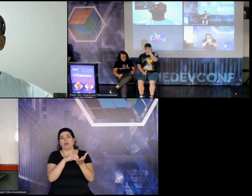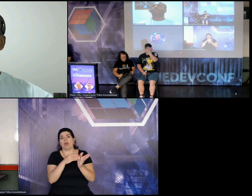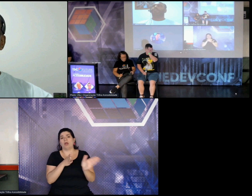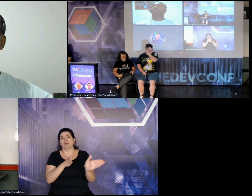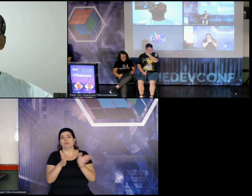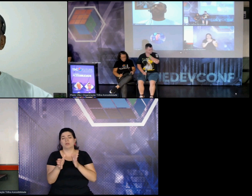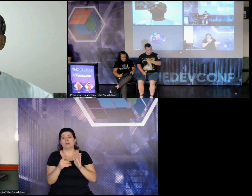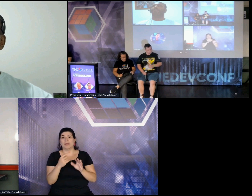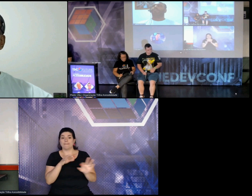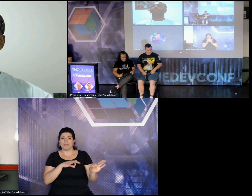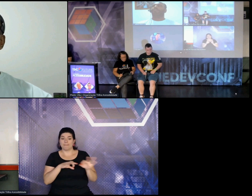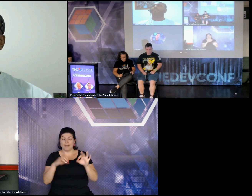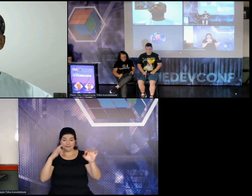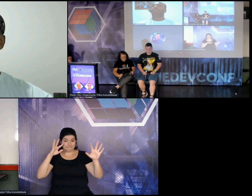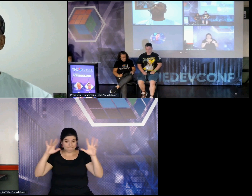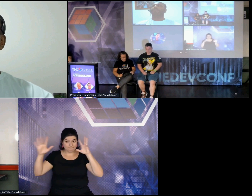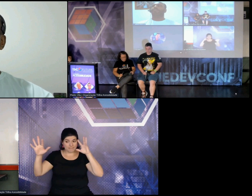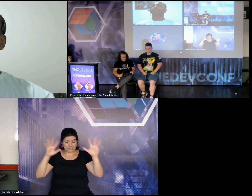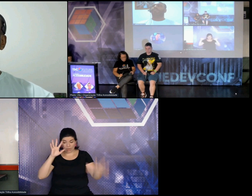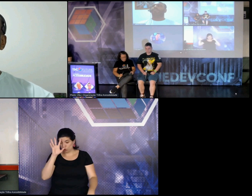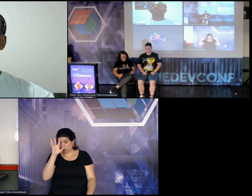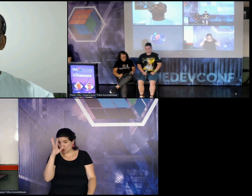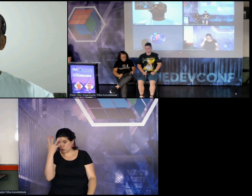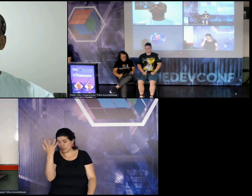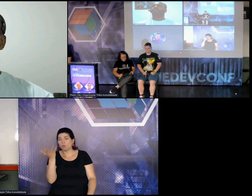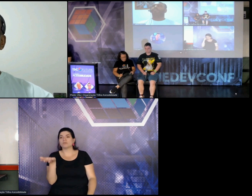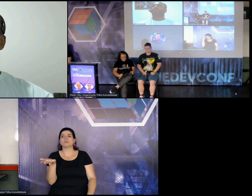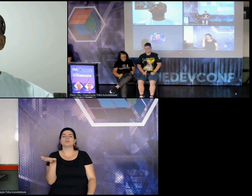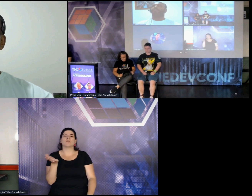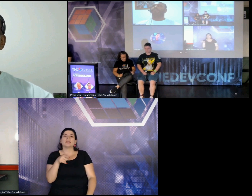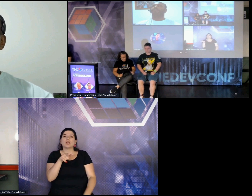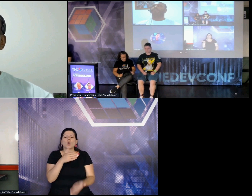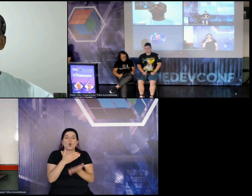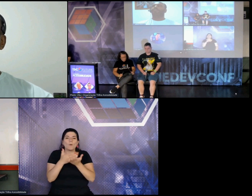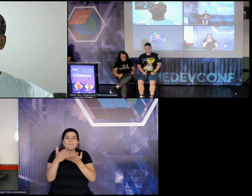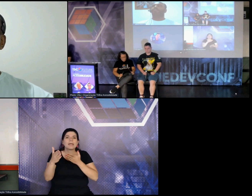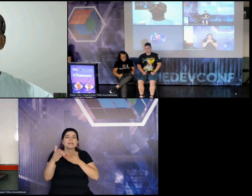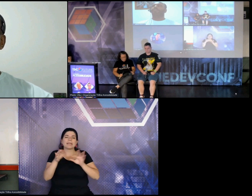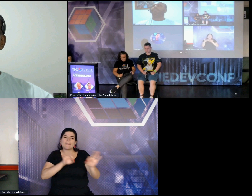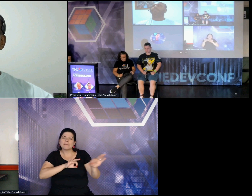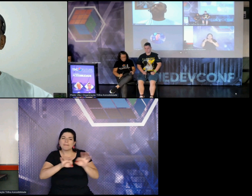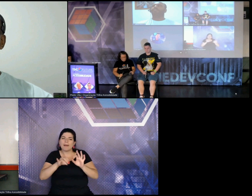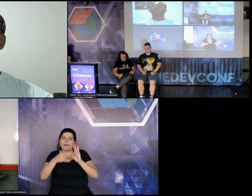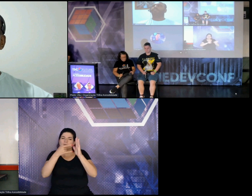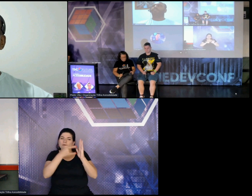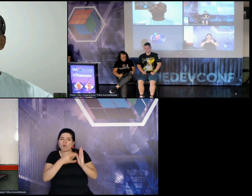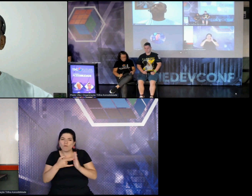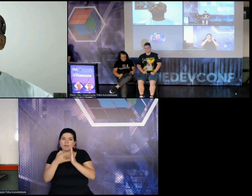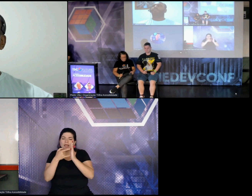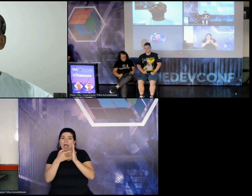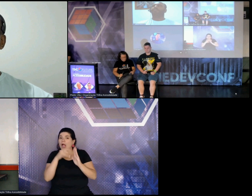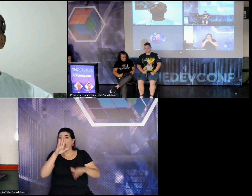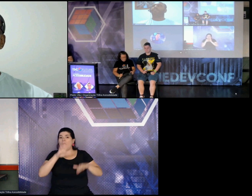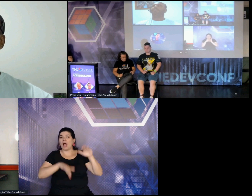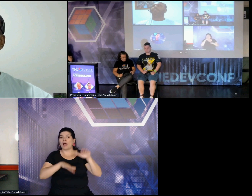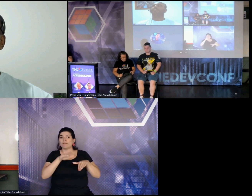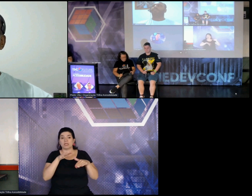aplicação, quando você pensa numa solução, quando você começa a desenvolver, às vezes não é tratado a acessibilidade.